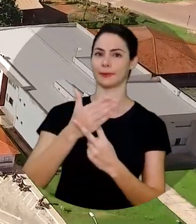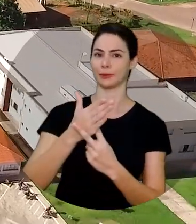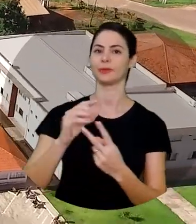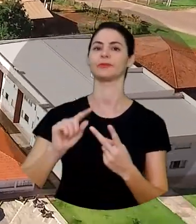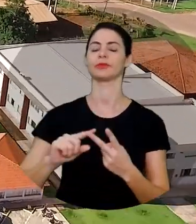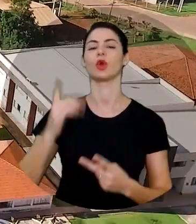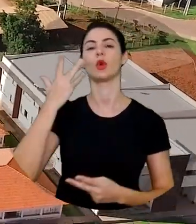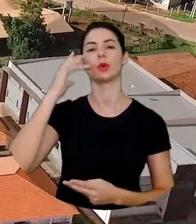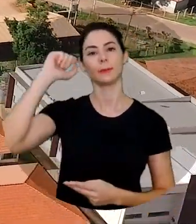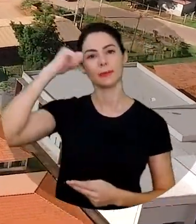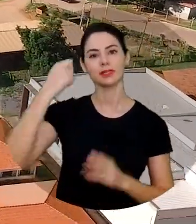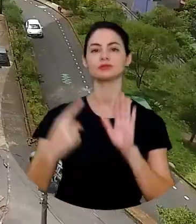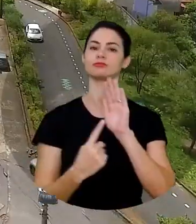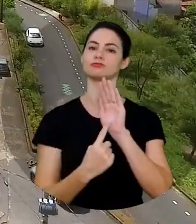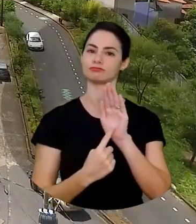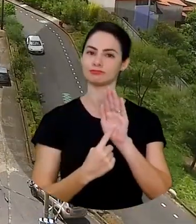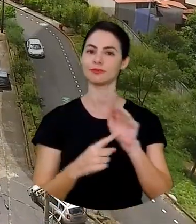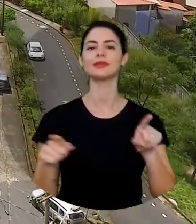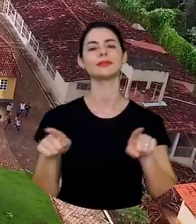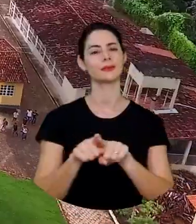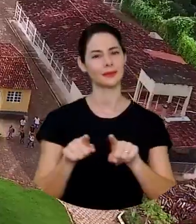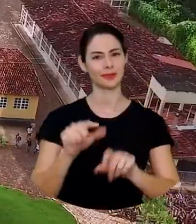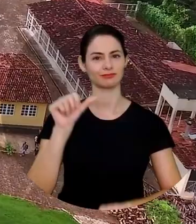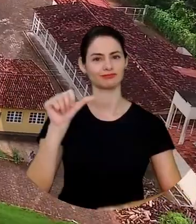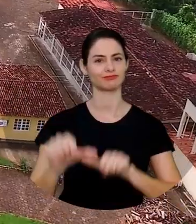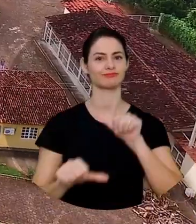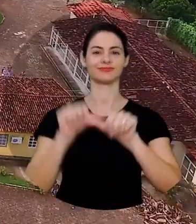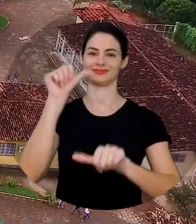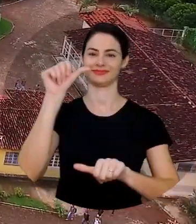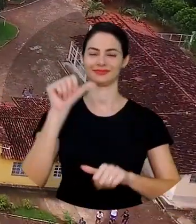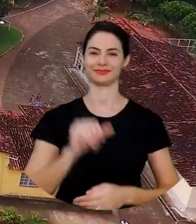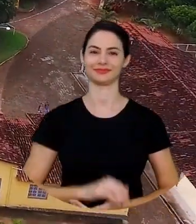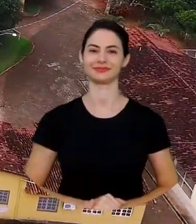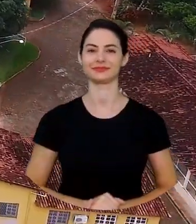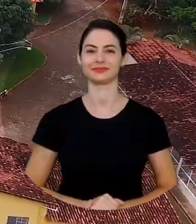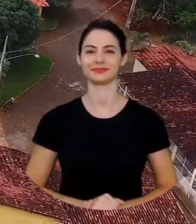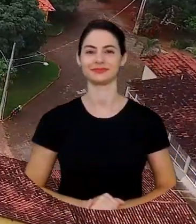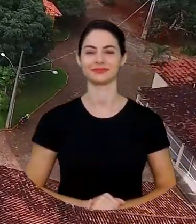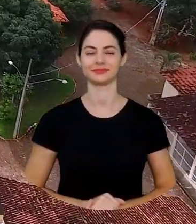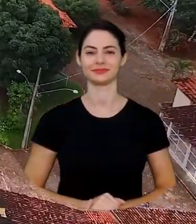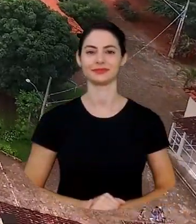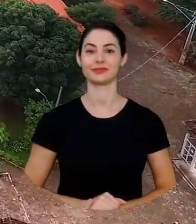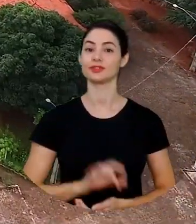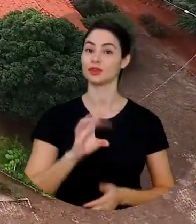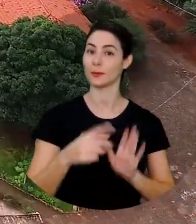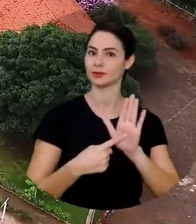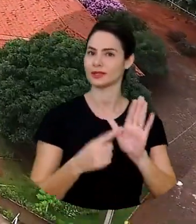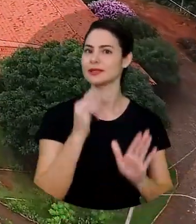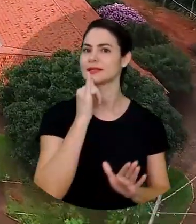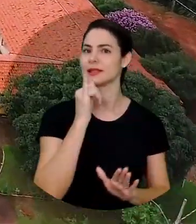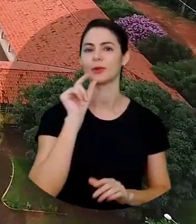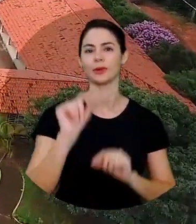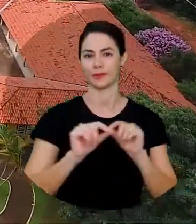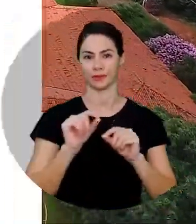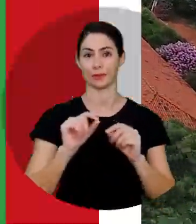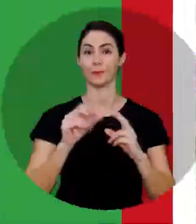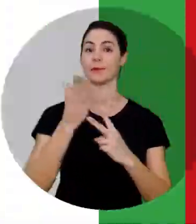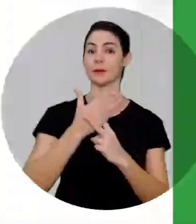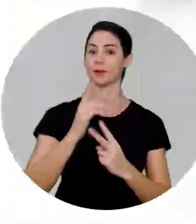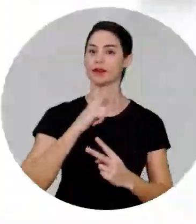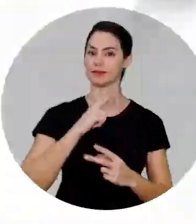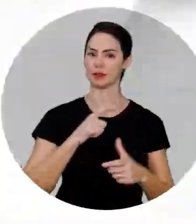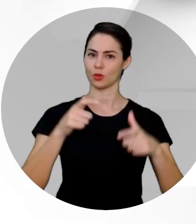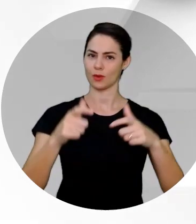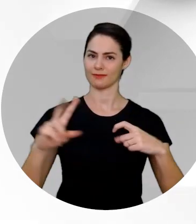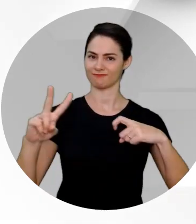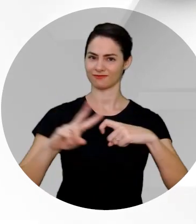mais tradicionais como Bambuí, Ouro Preto e São João Evangelista também passaram por um upgrade. Só para citar algumas